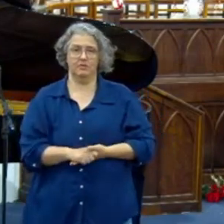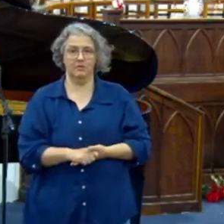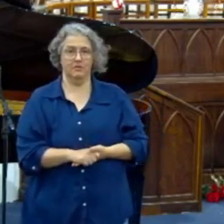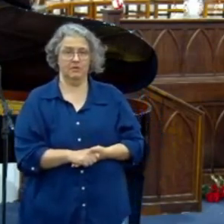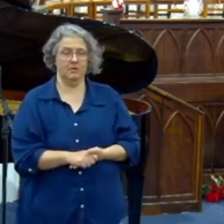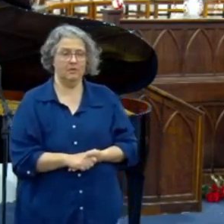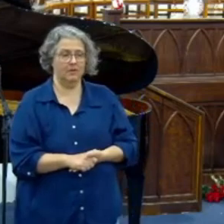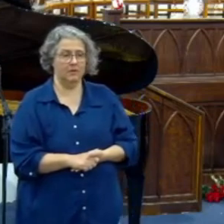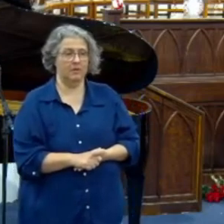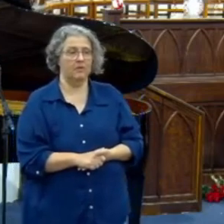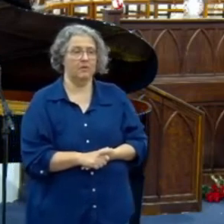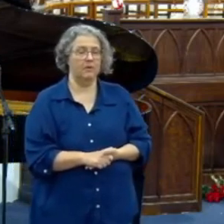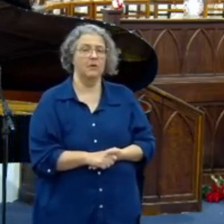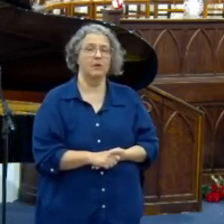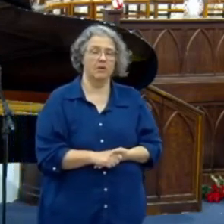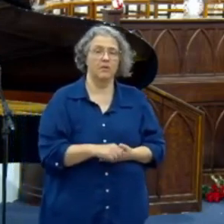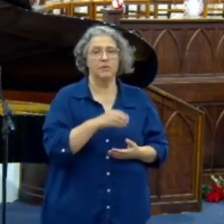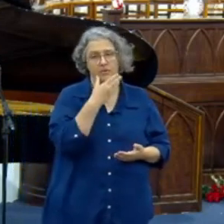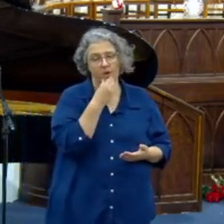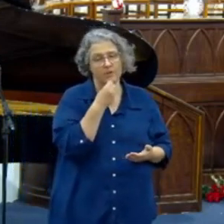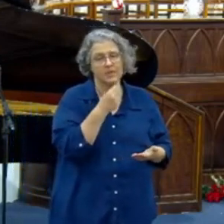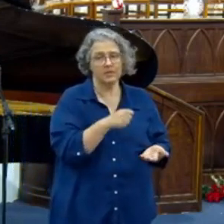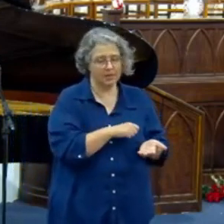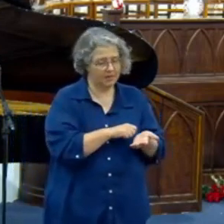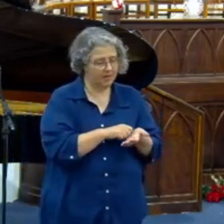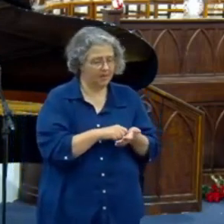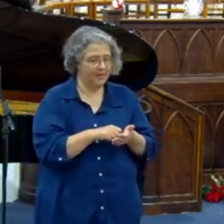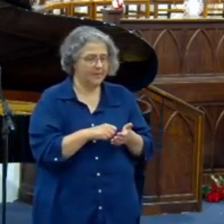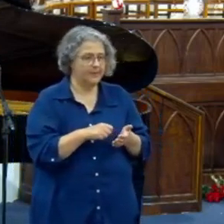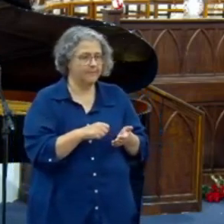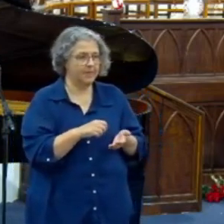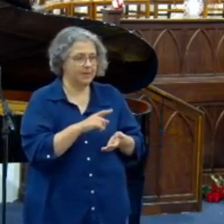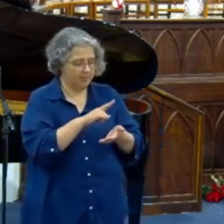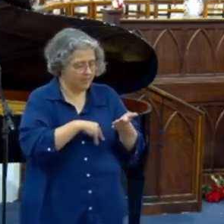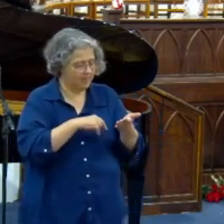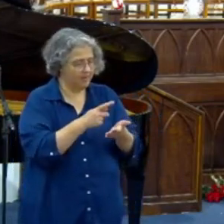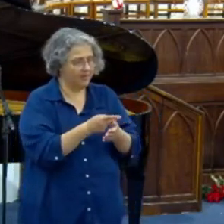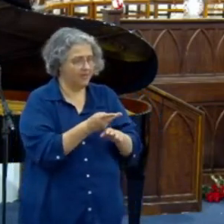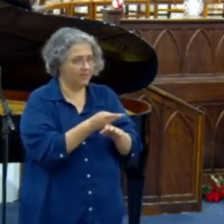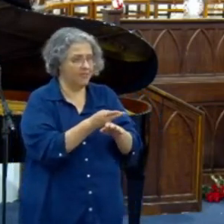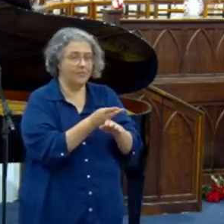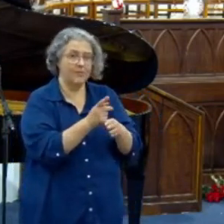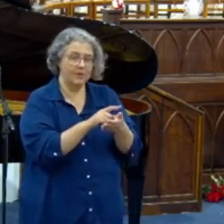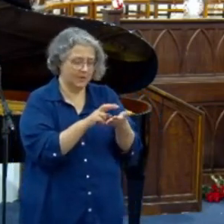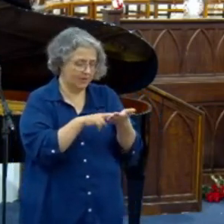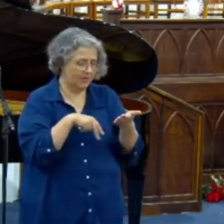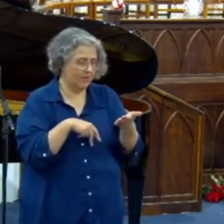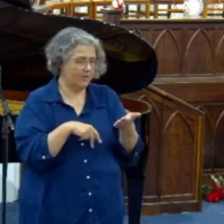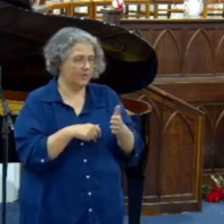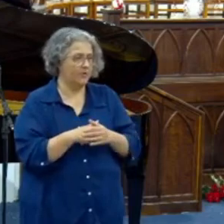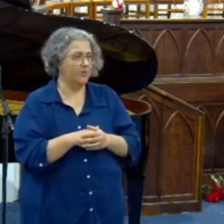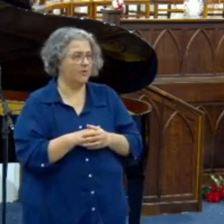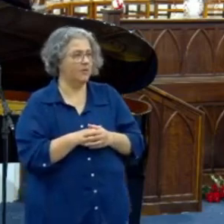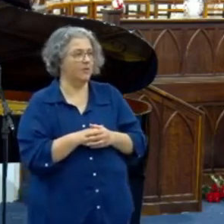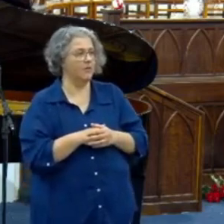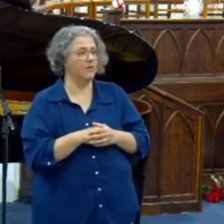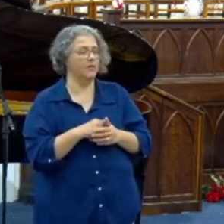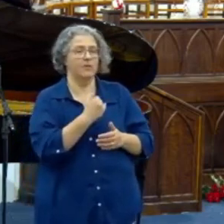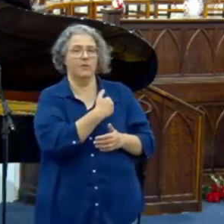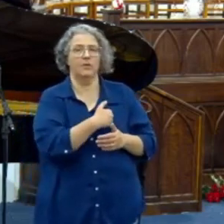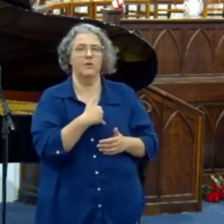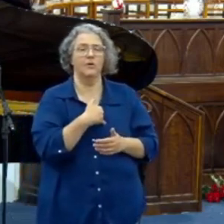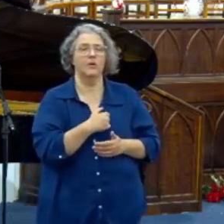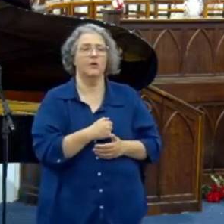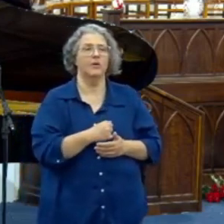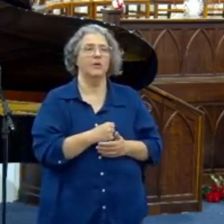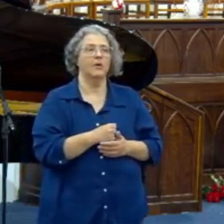alguns irmãos que estudaram isso, e acho que é importante trazer aqui. Um deles chama-se Packer, J.I.